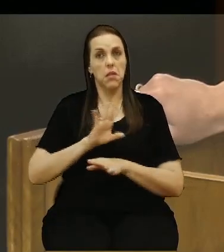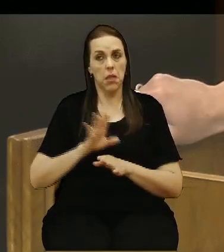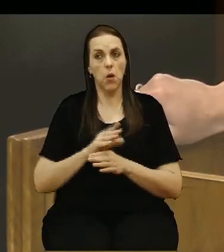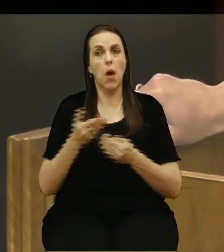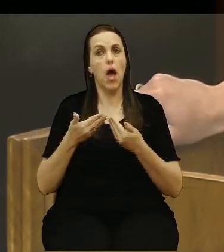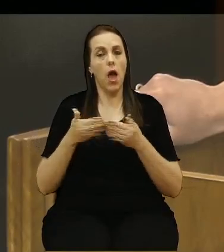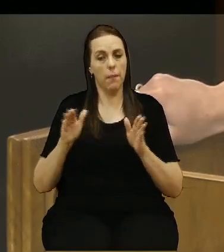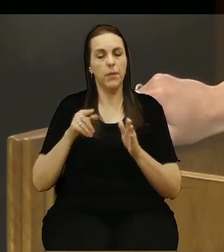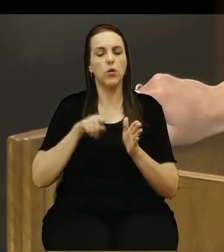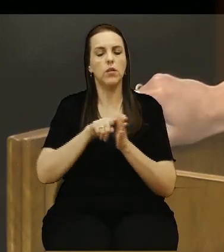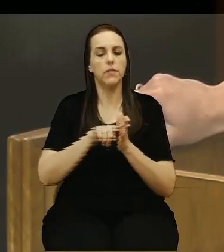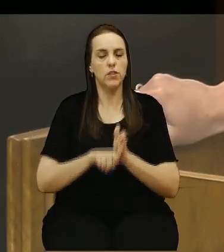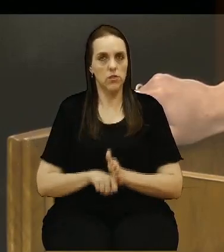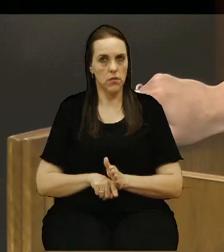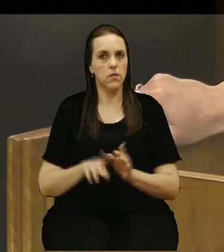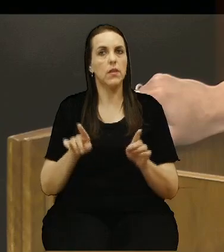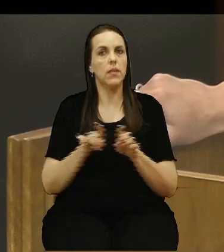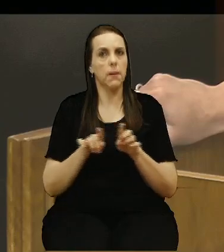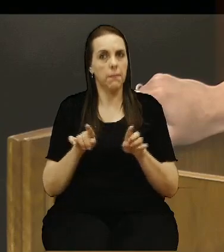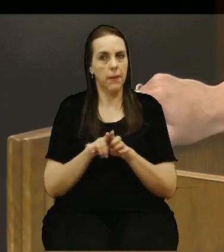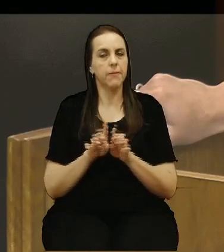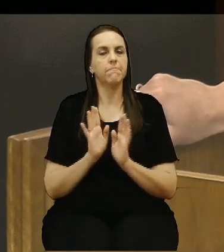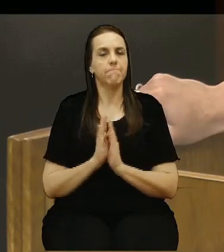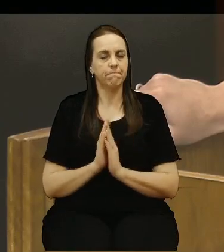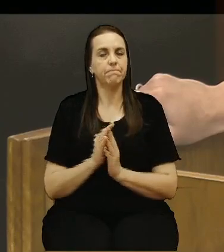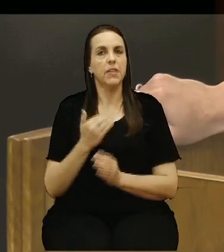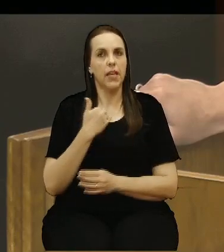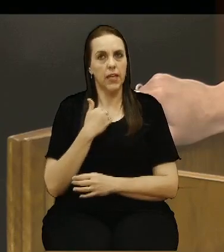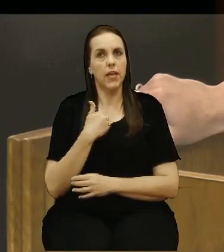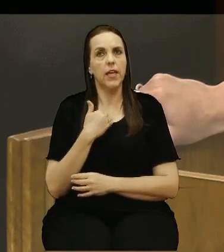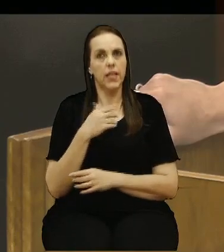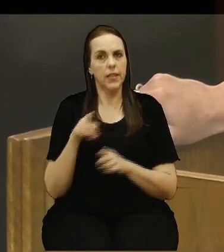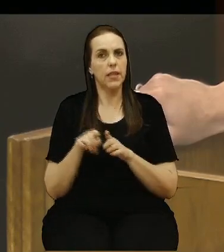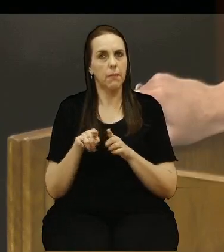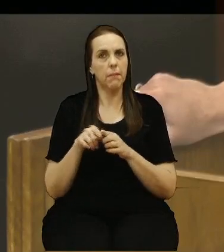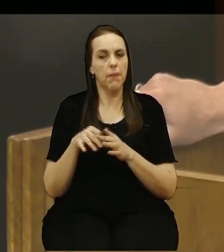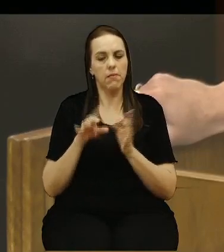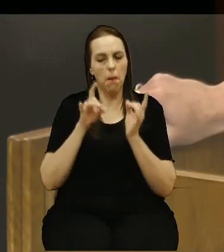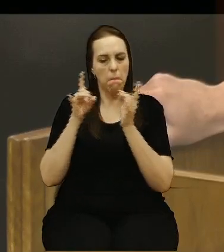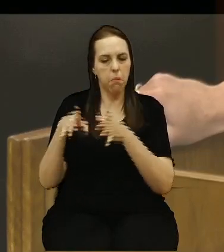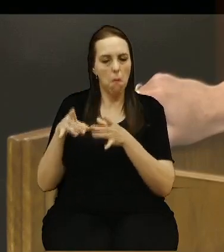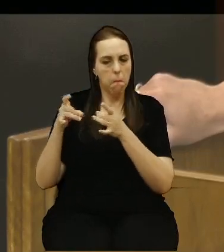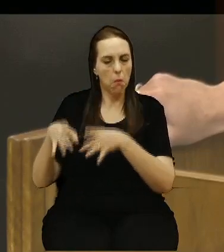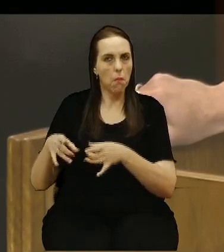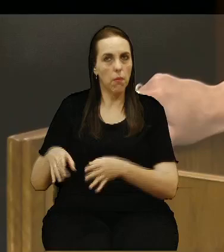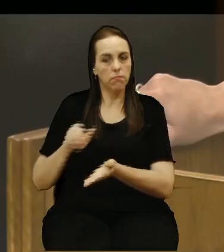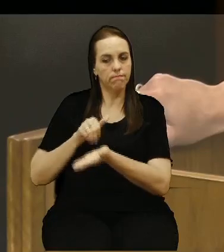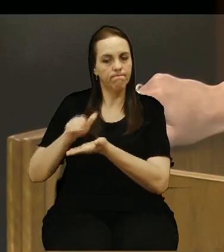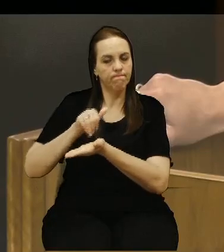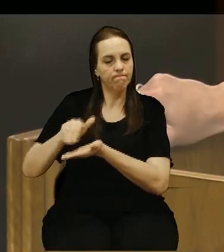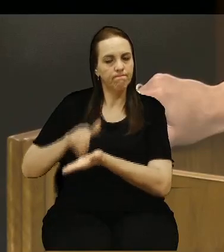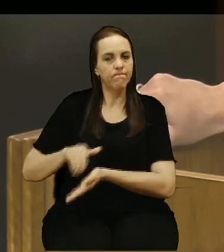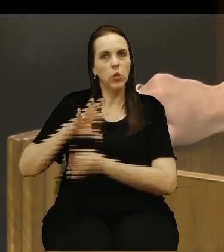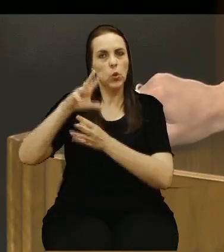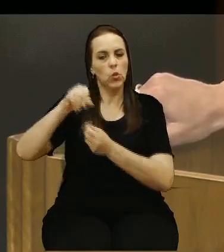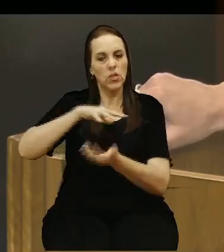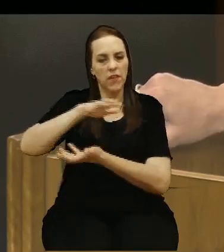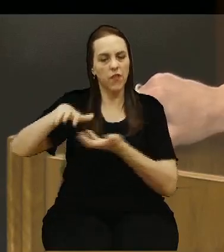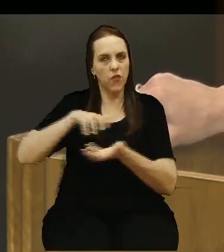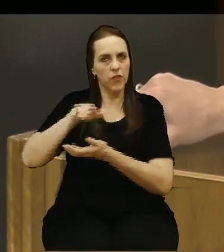sindicância. Além de abrir a sindicância, eu requisito a exoneração de todos os envolvidos. Agora